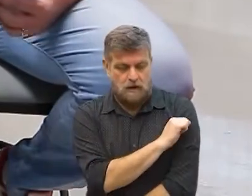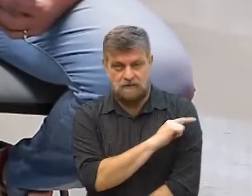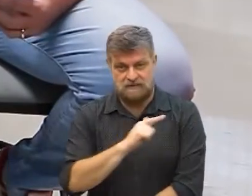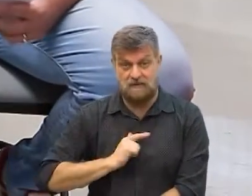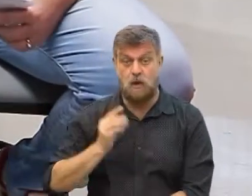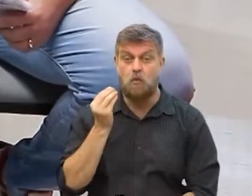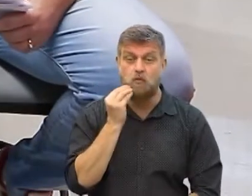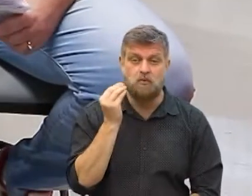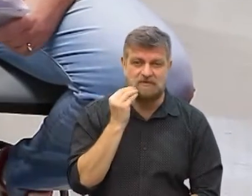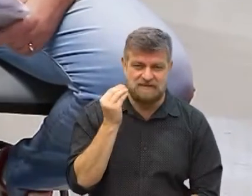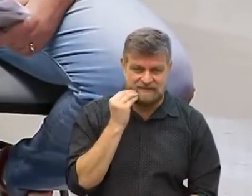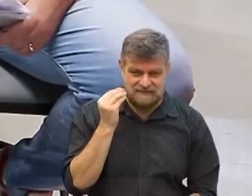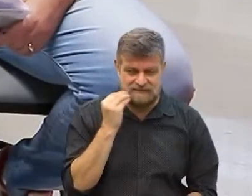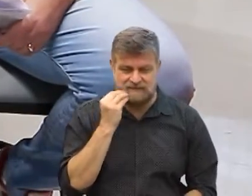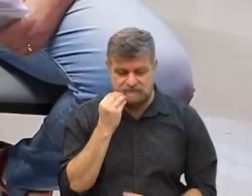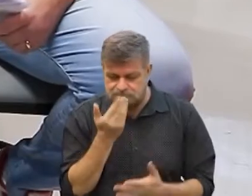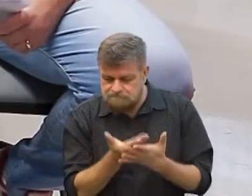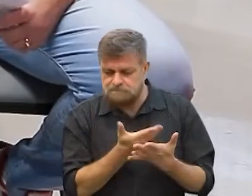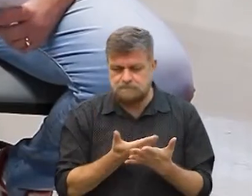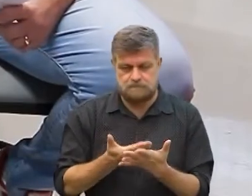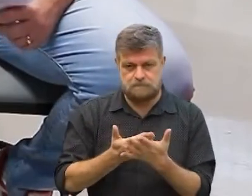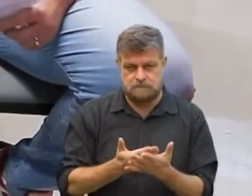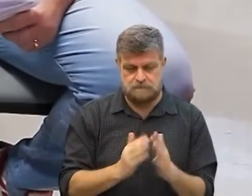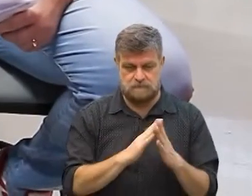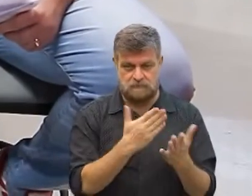a oportunidade, obviamente, de estudar aqui,